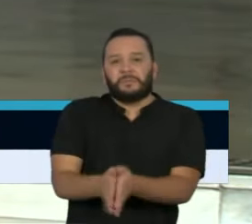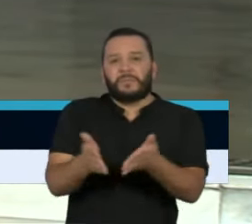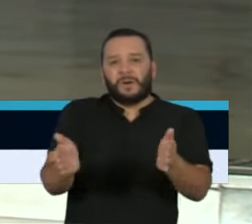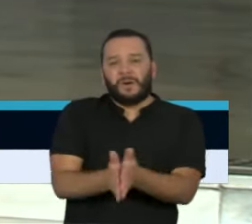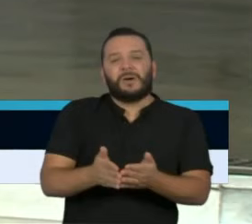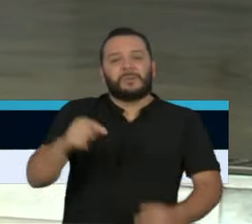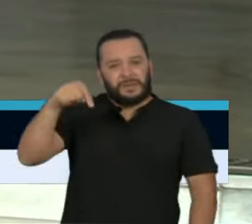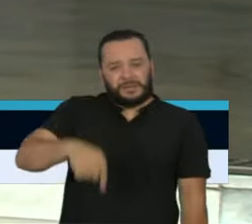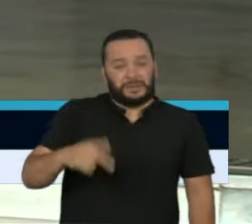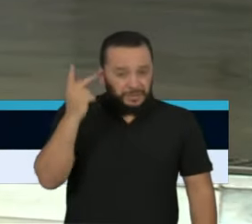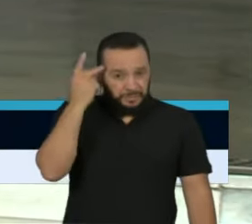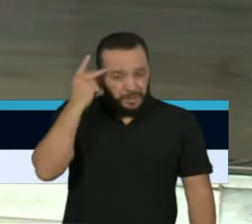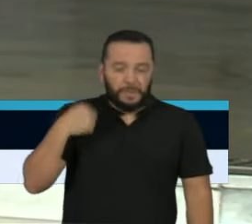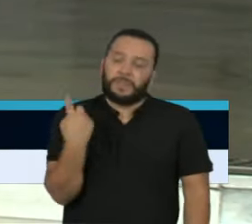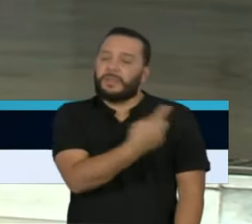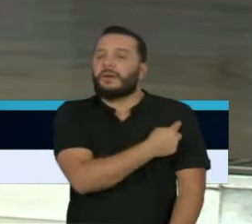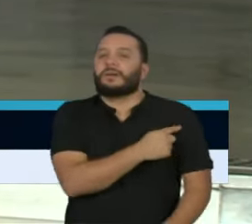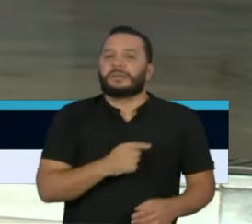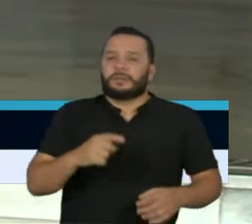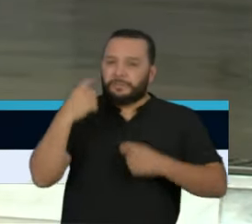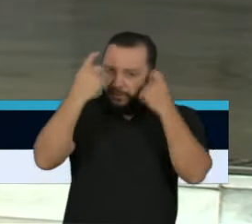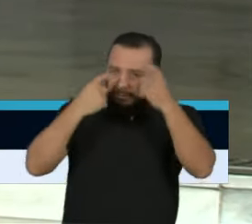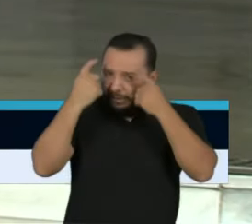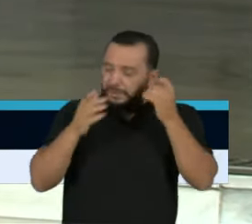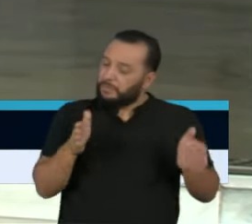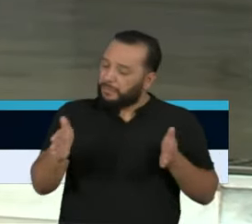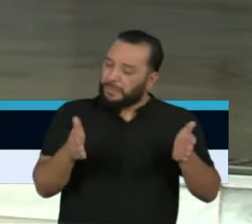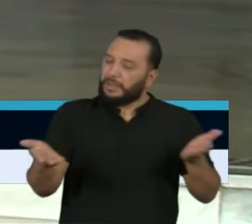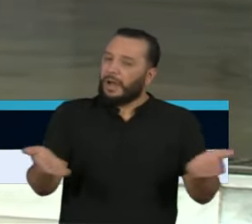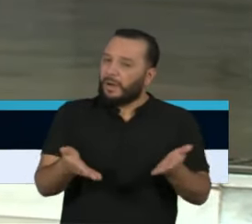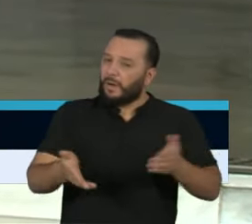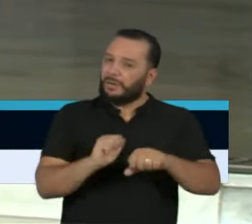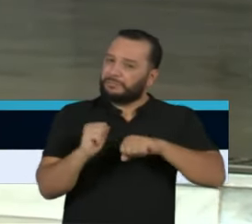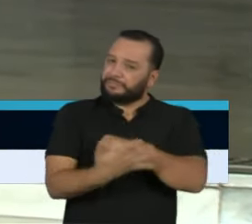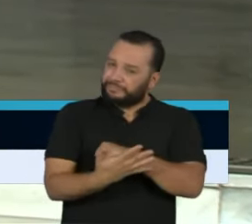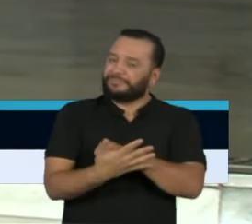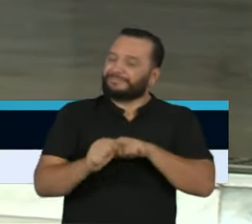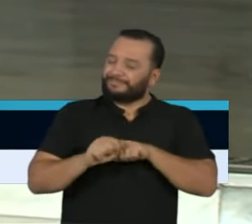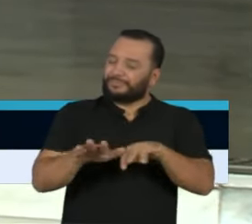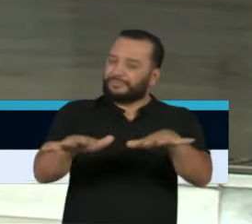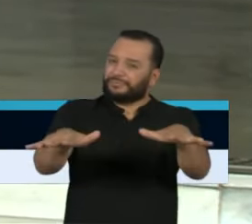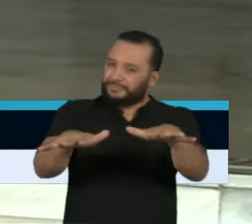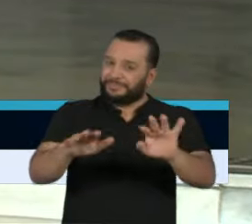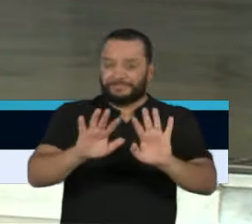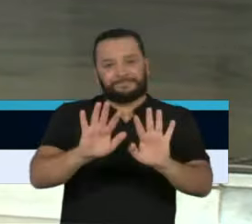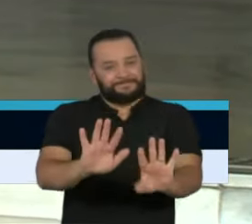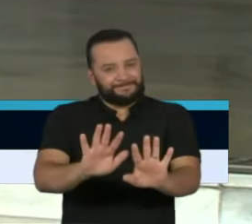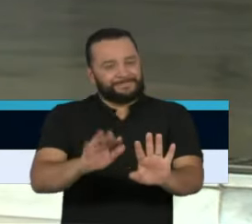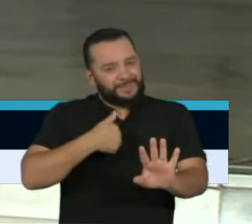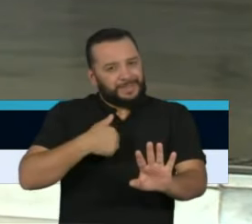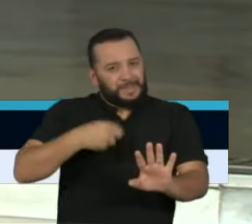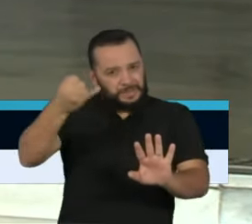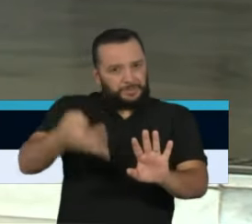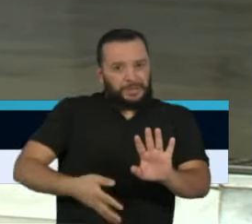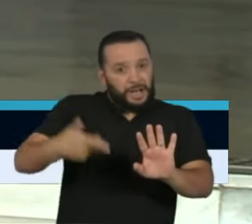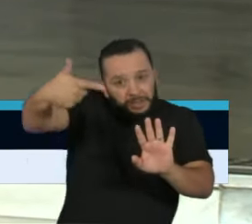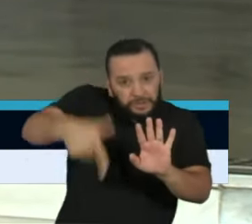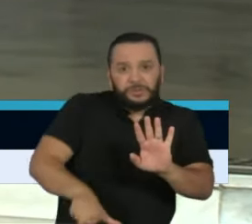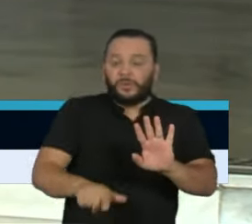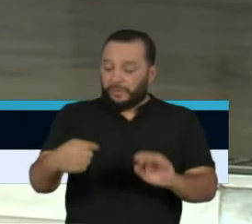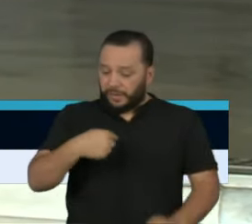nossa preocupação nesse momento de pandemia. E queria aqui reforçar mais uma vez o que tanto eu